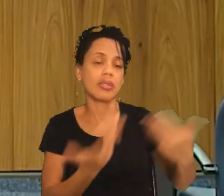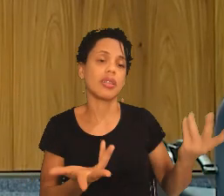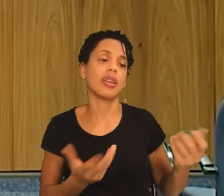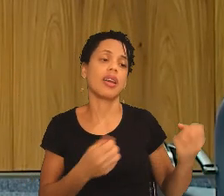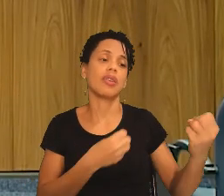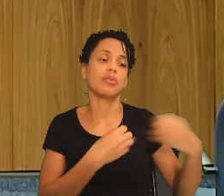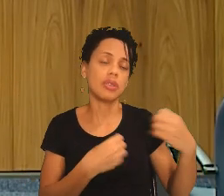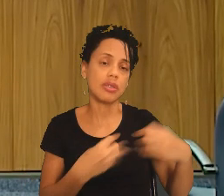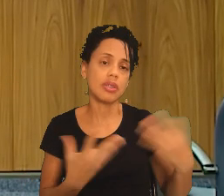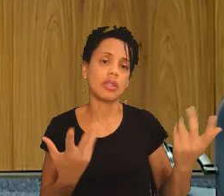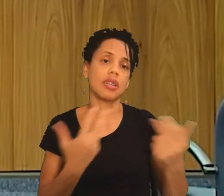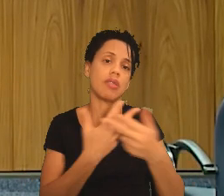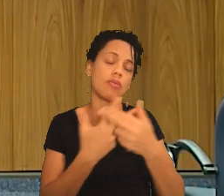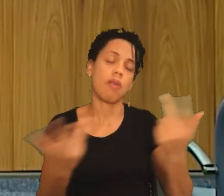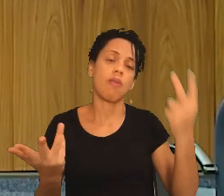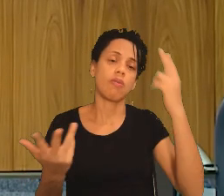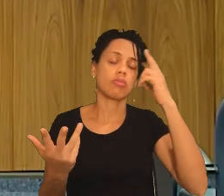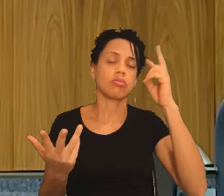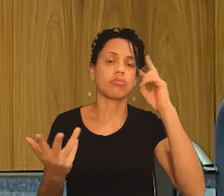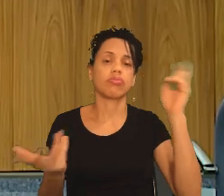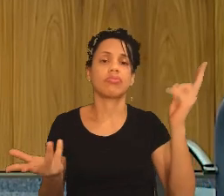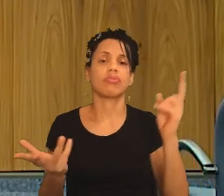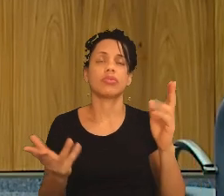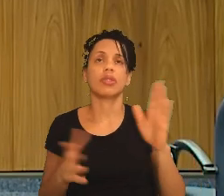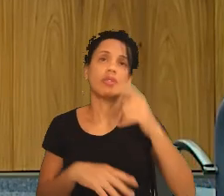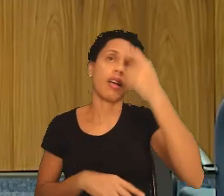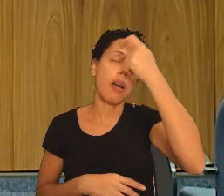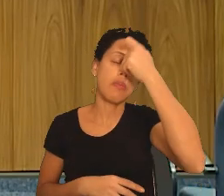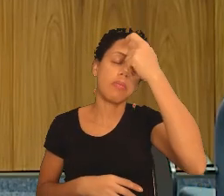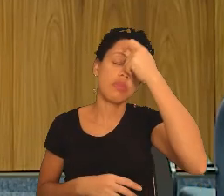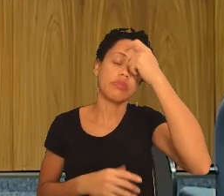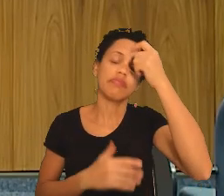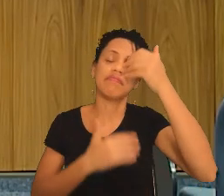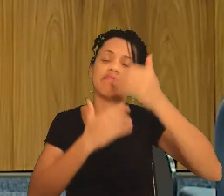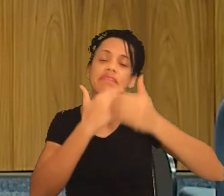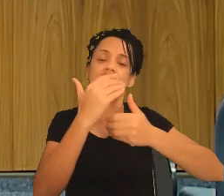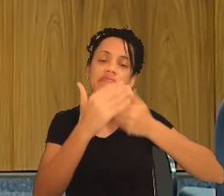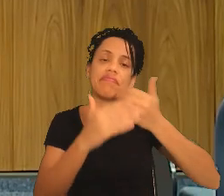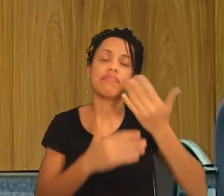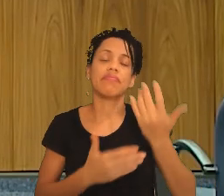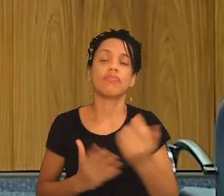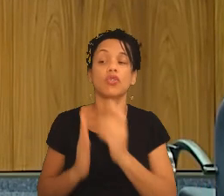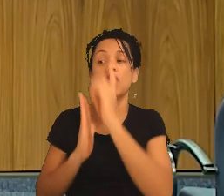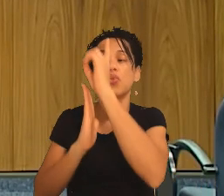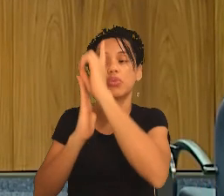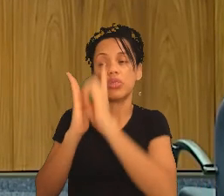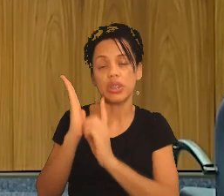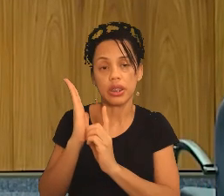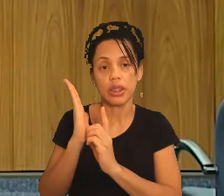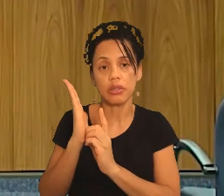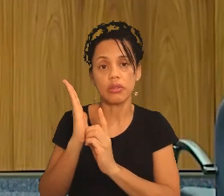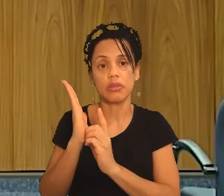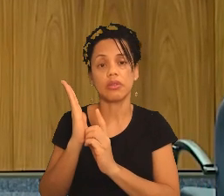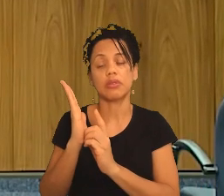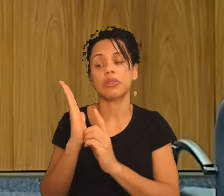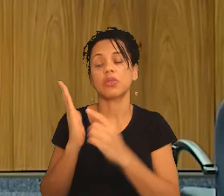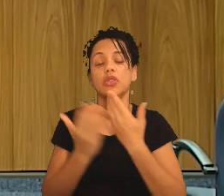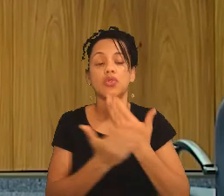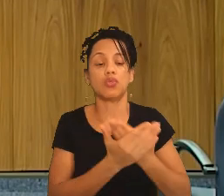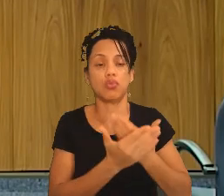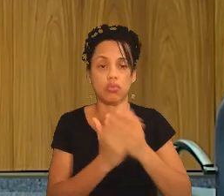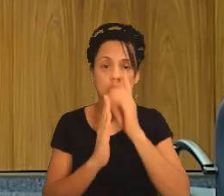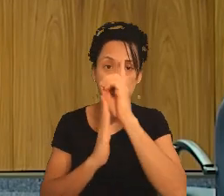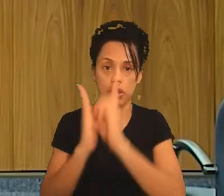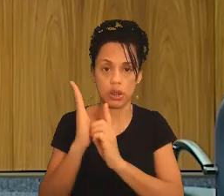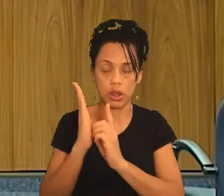impregnado, diria, assim, a gente está muito preso a certas visões e a certas concepções que são fruto da nossa formação, são fruto